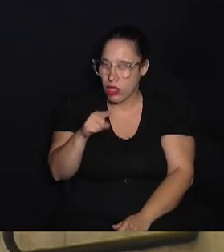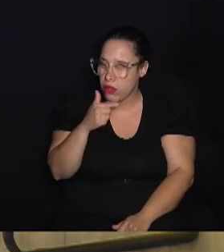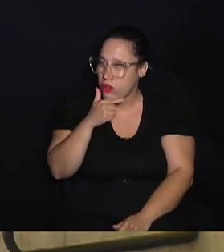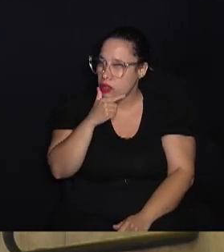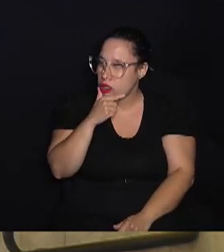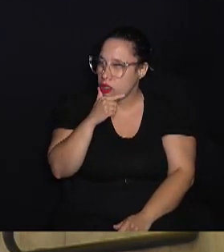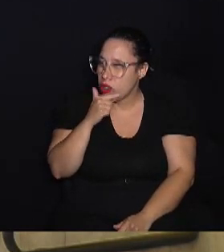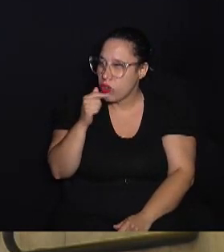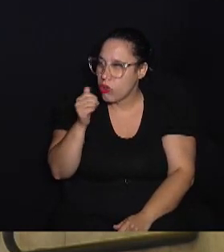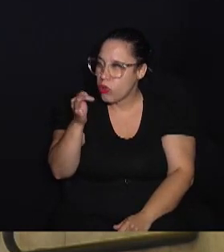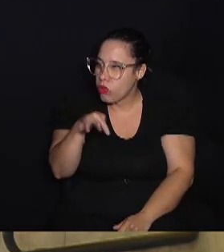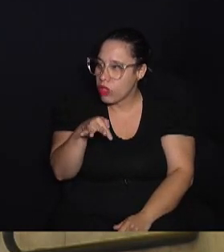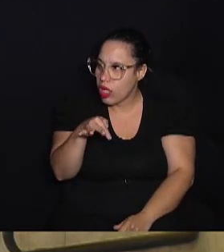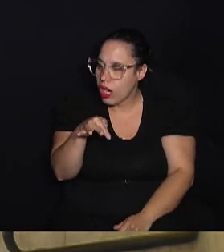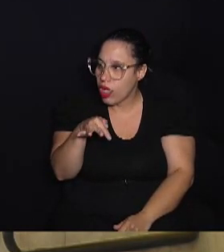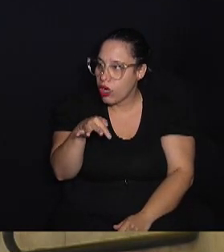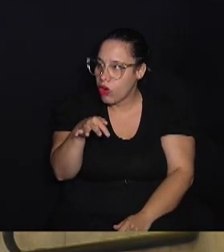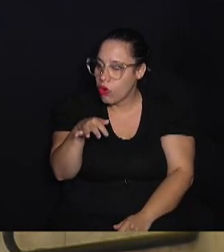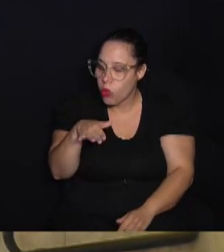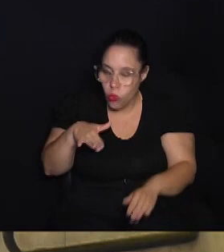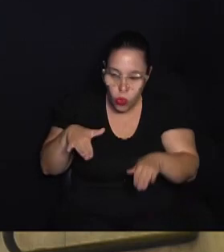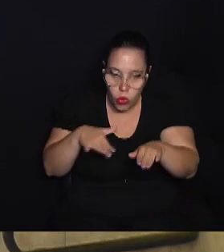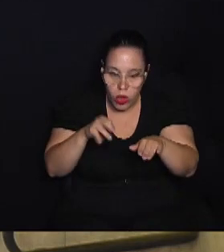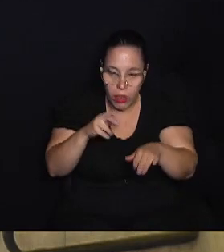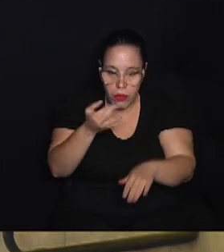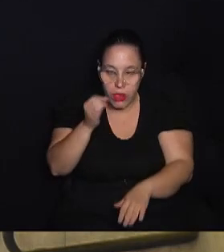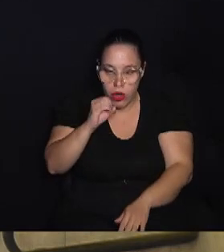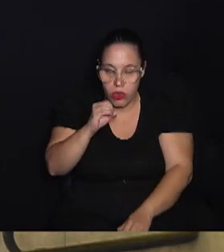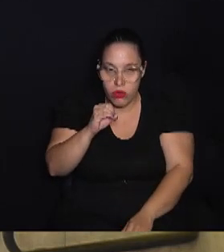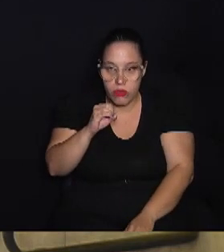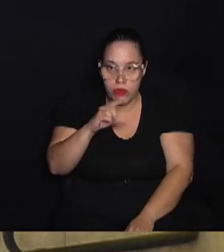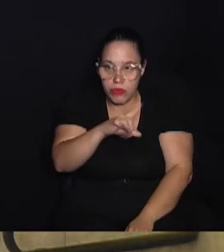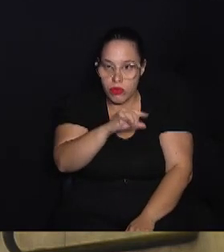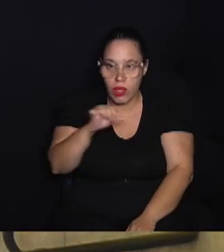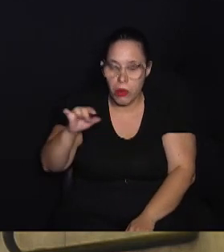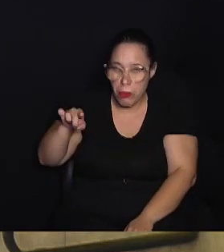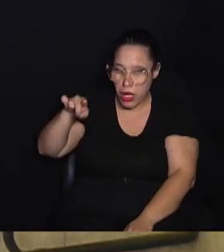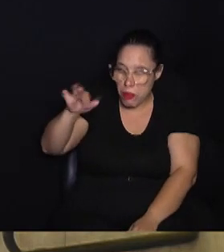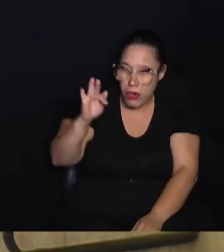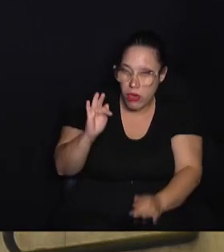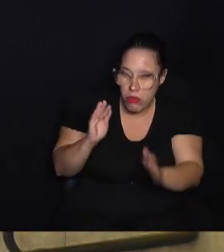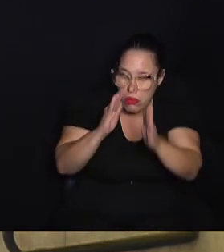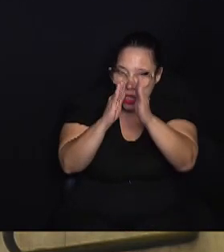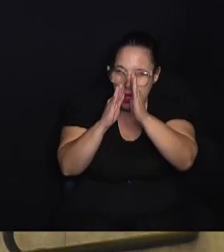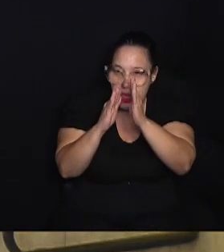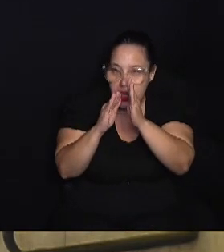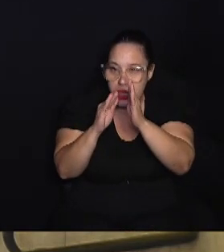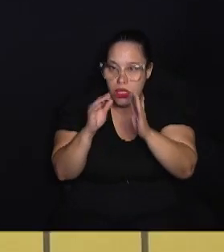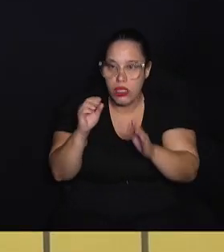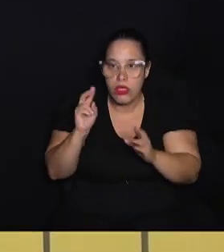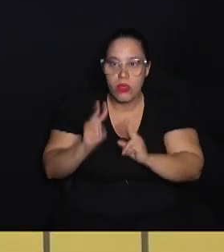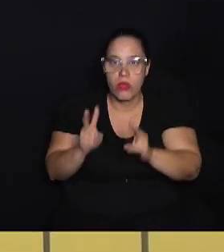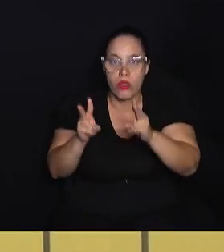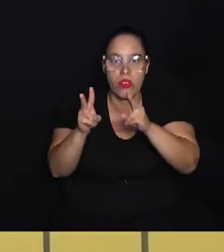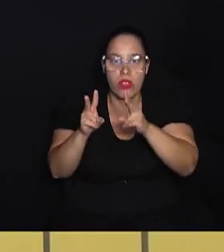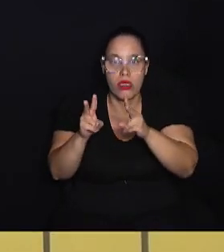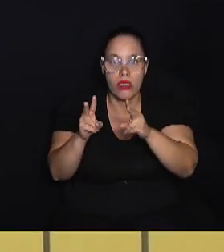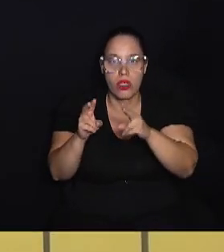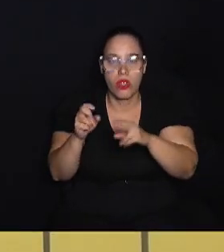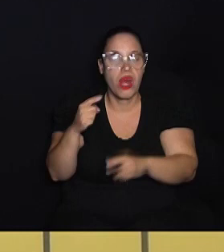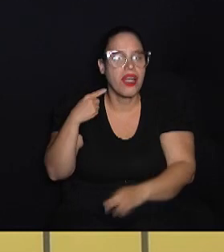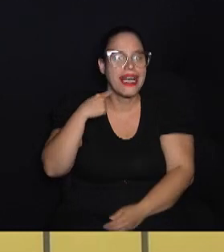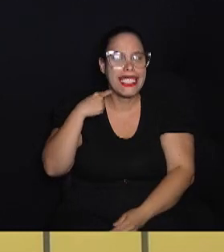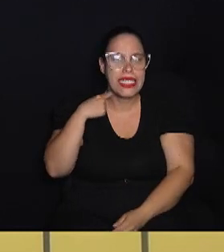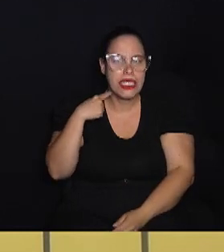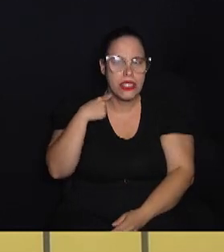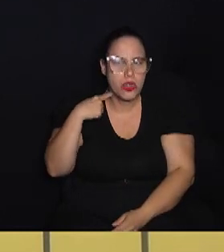no final do tapetão, mas aquela saída mais lá para frente. Tá. Tem sempre um monte de lixo